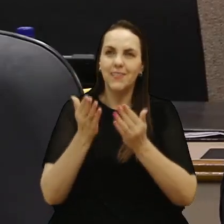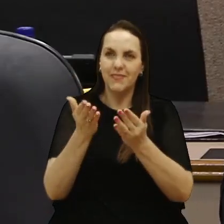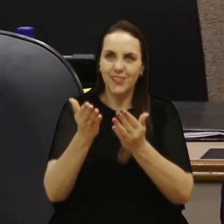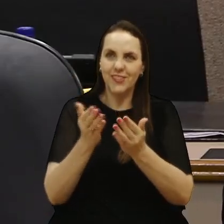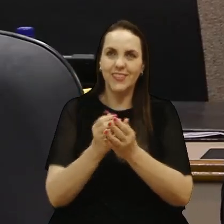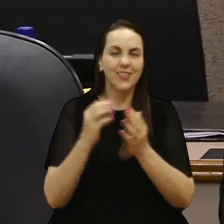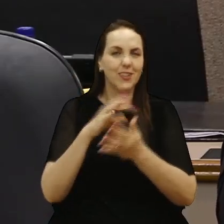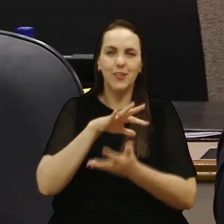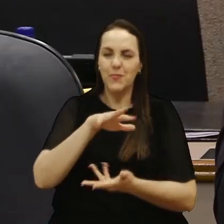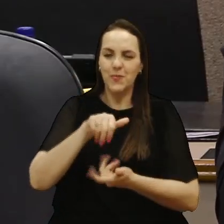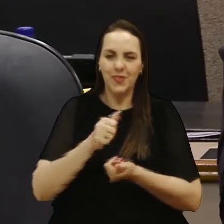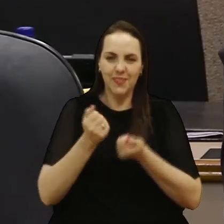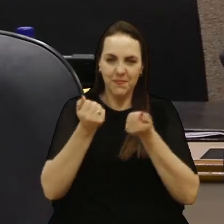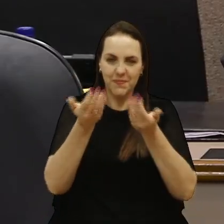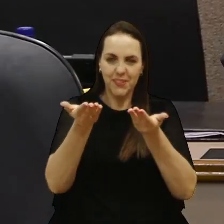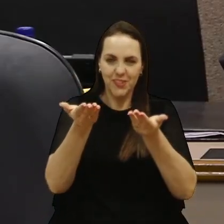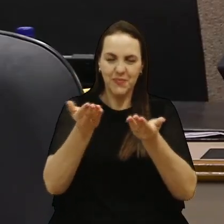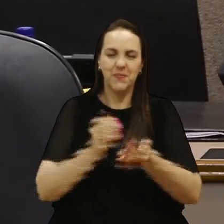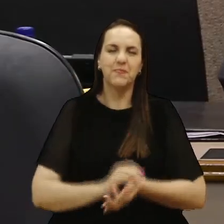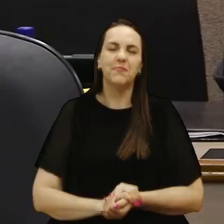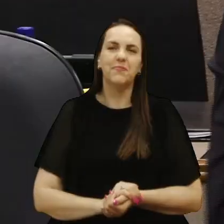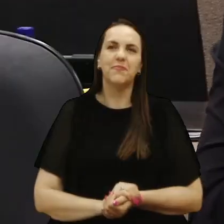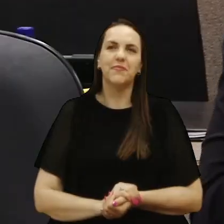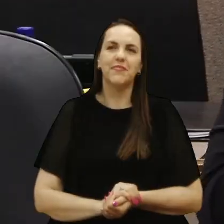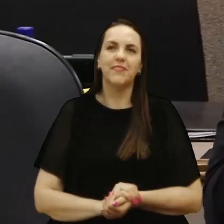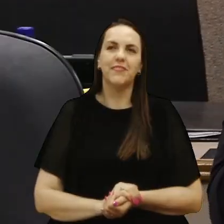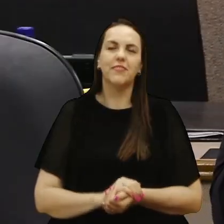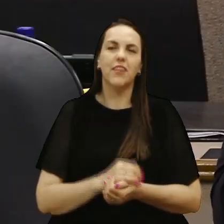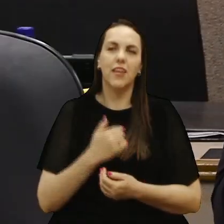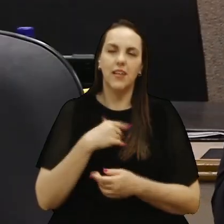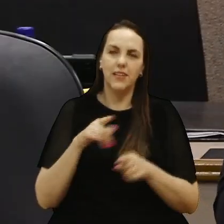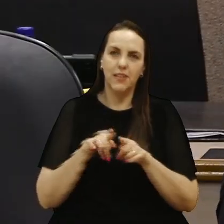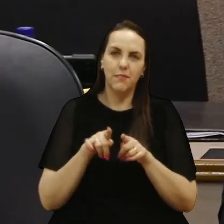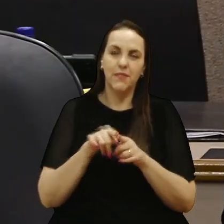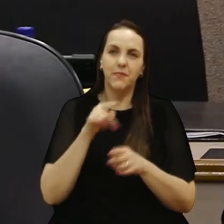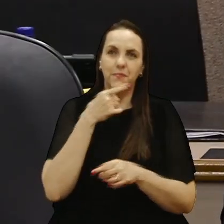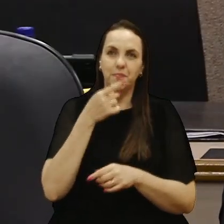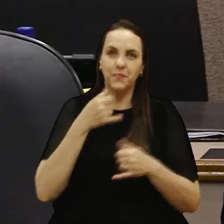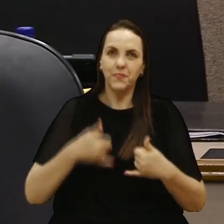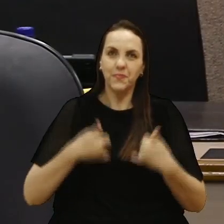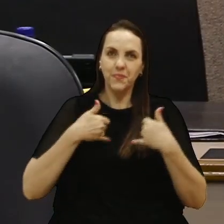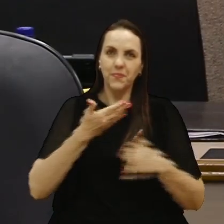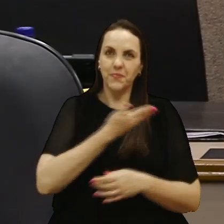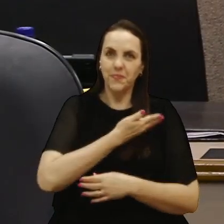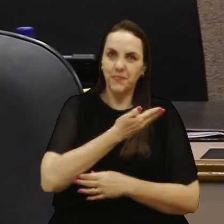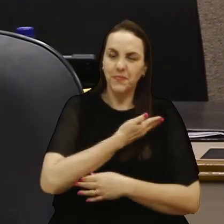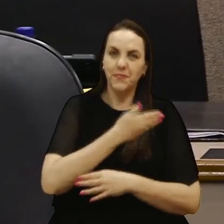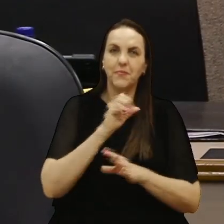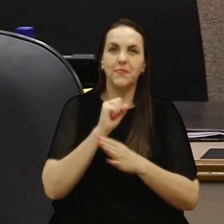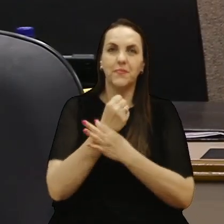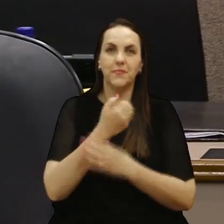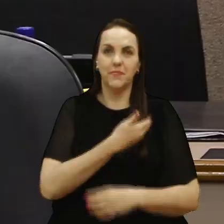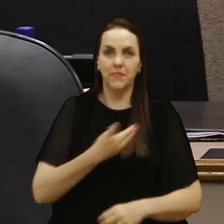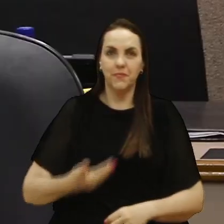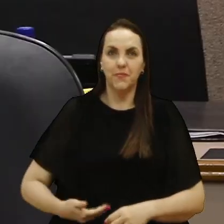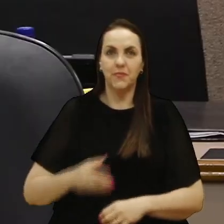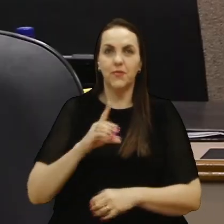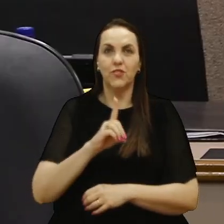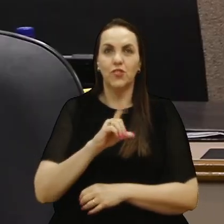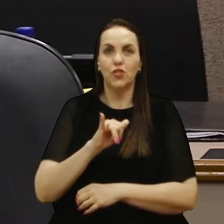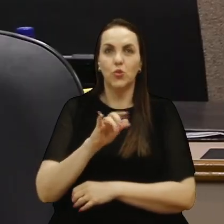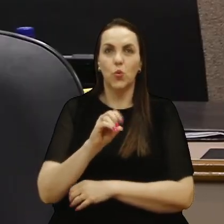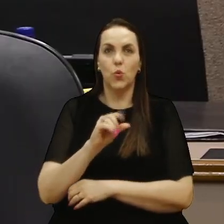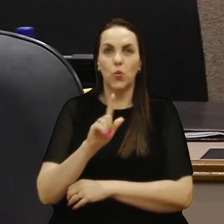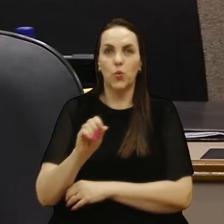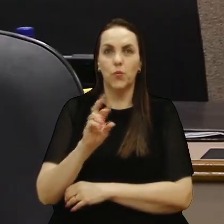felicidade do mundo a ti. E também não poderia deixar de falar do aniversário de um grande amigo meu da Segurança Pública, o Diogo Romani, que está